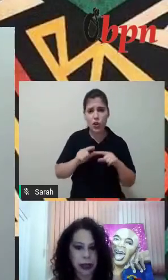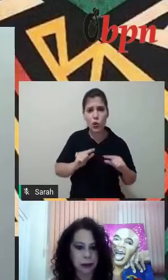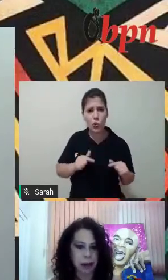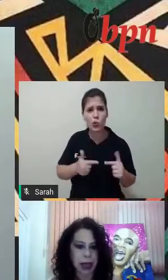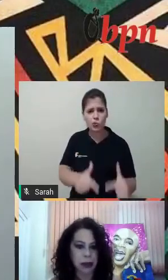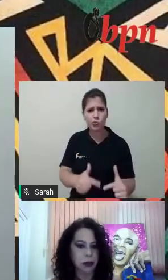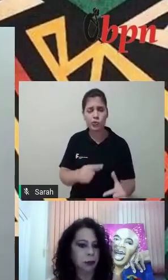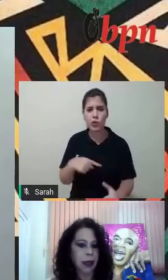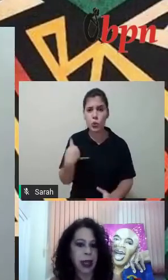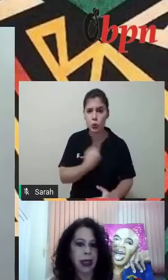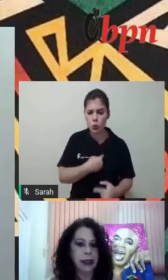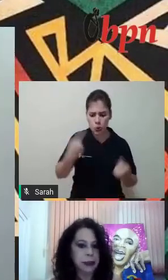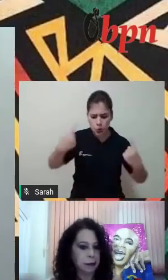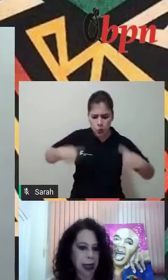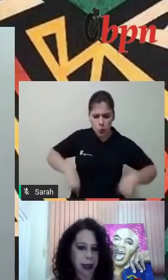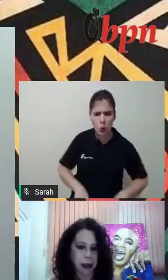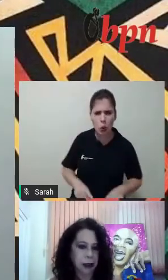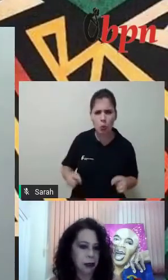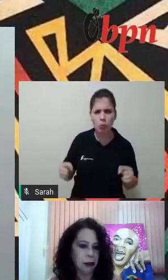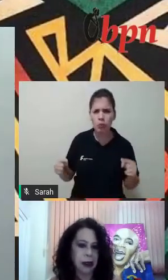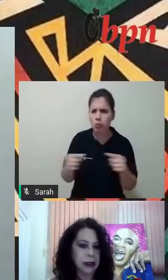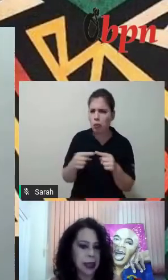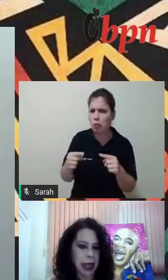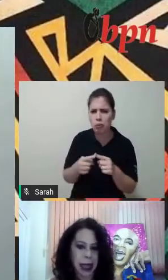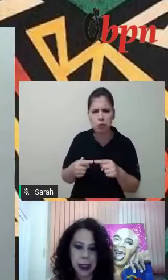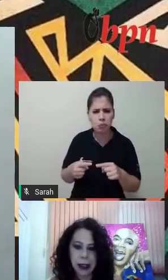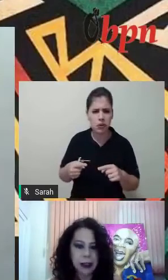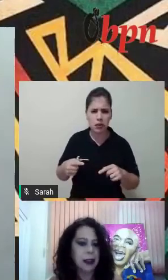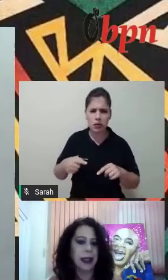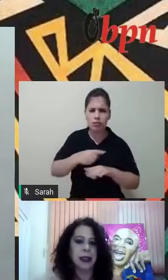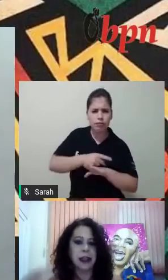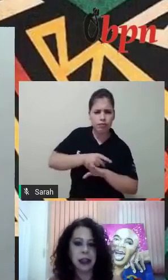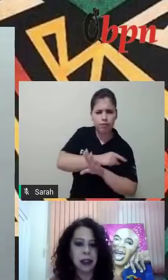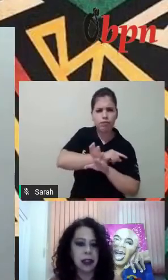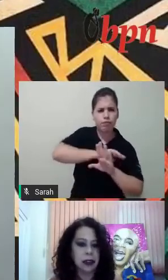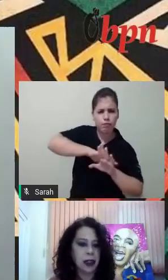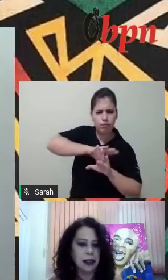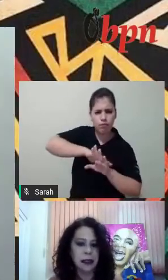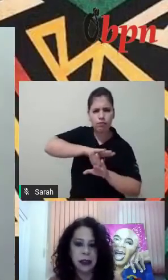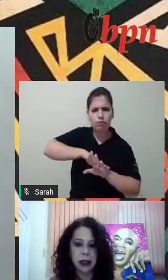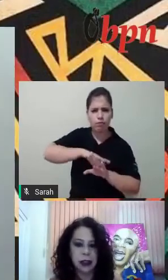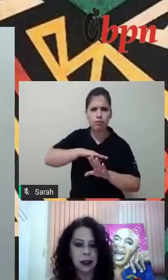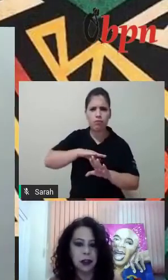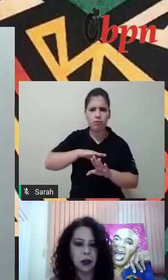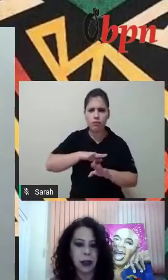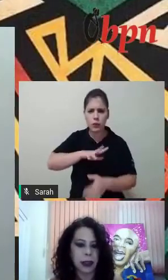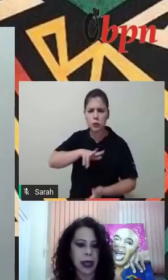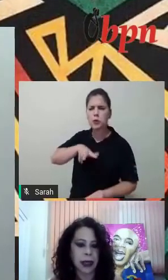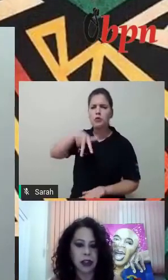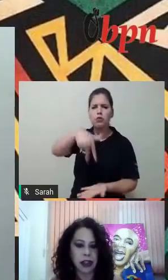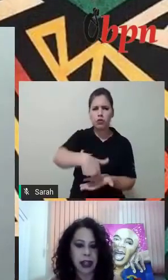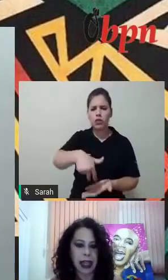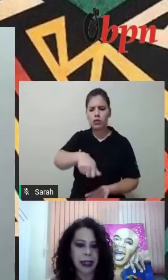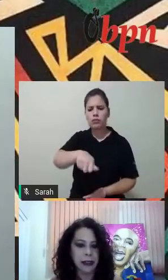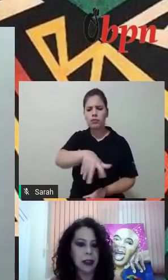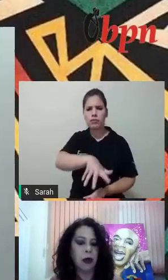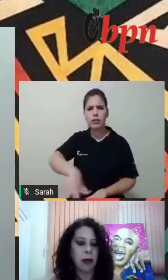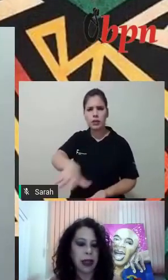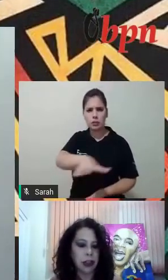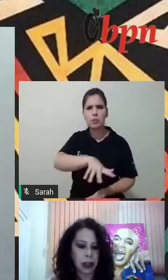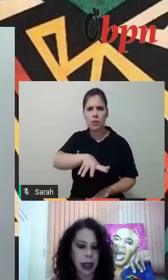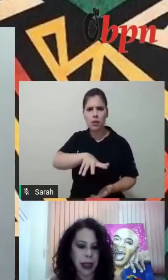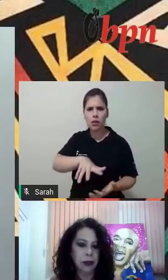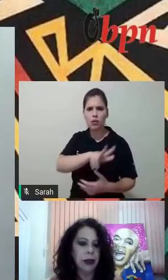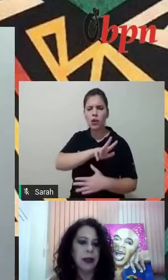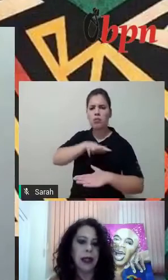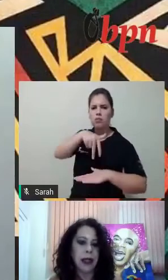discurso, né? Que quando a gente chega em qualquer espaço, ele dispara uma série, né, de